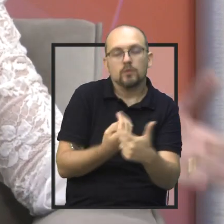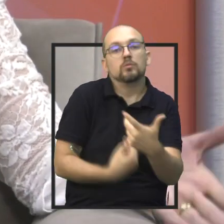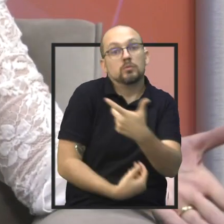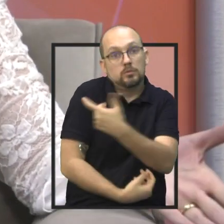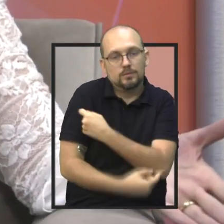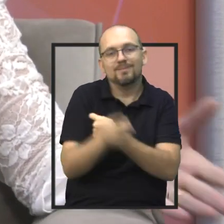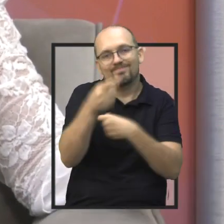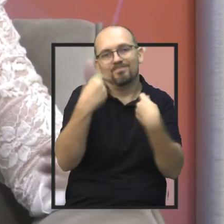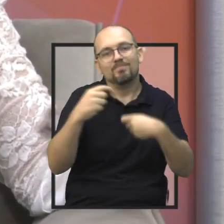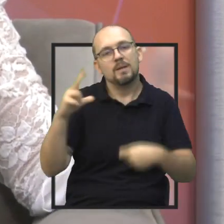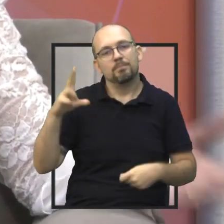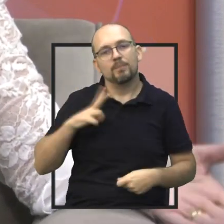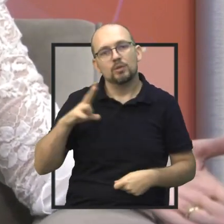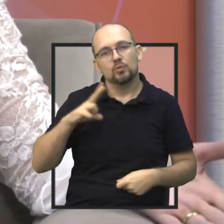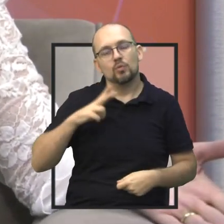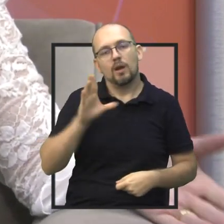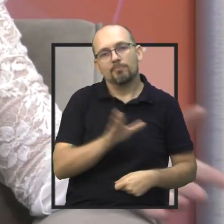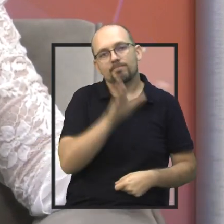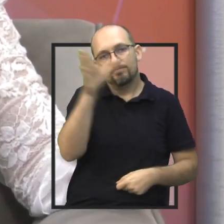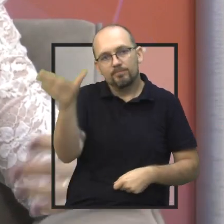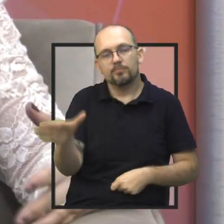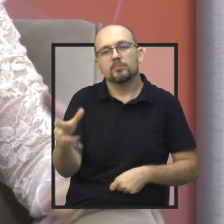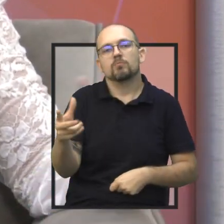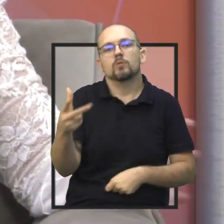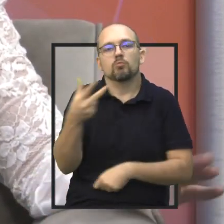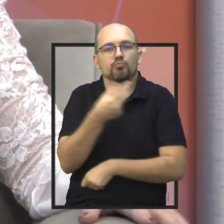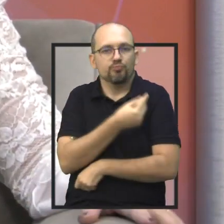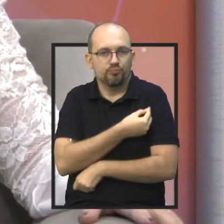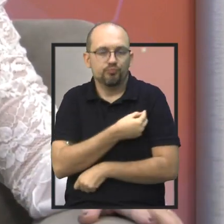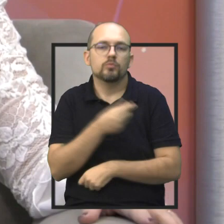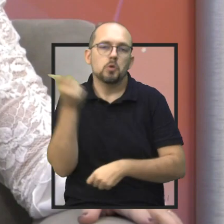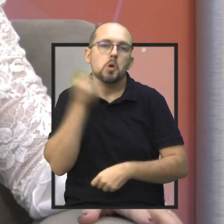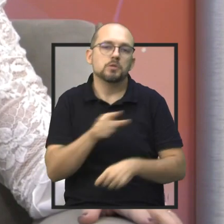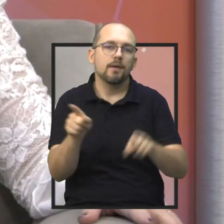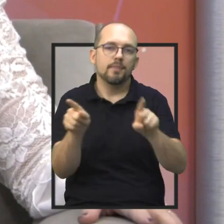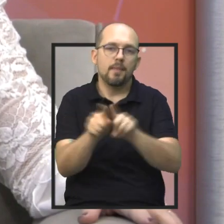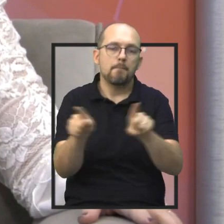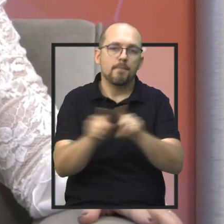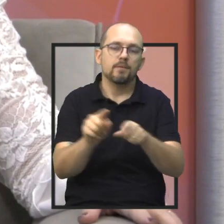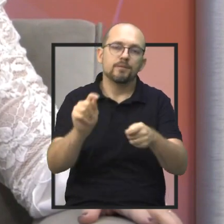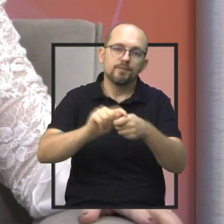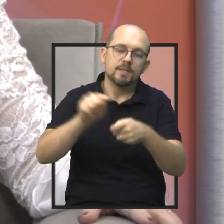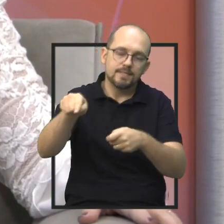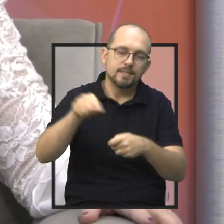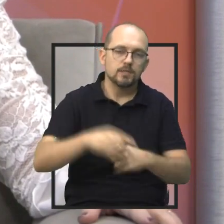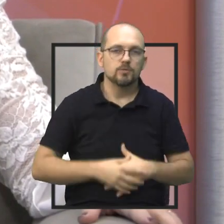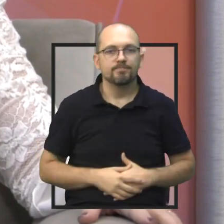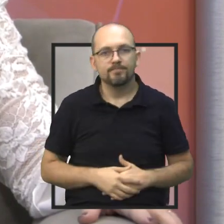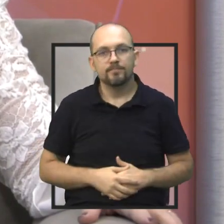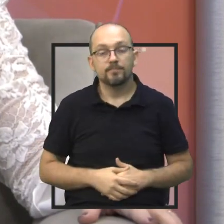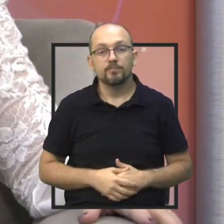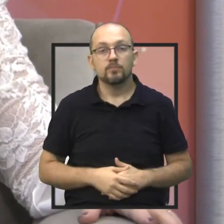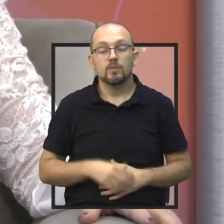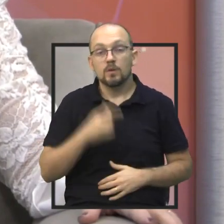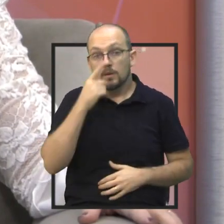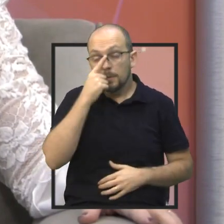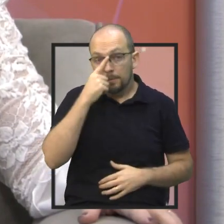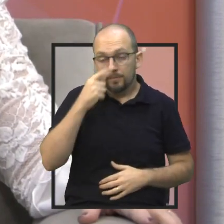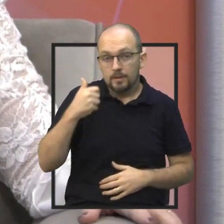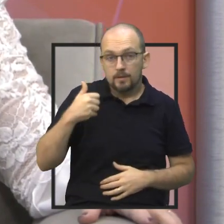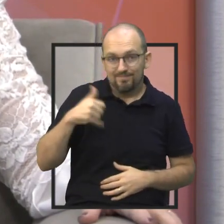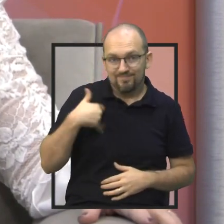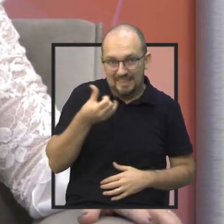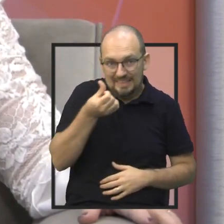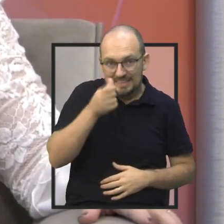dose, procura uma clínica, um serviço privado de vacinação que também consegue fazer essa imunização. Os menores de